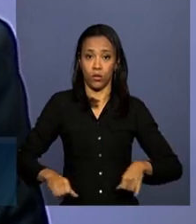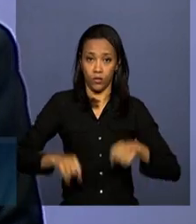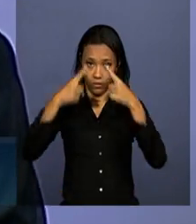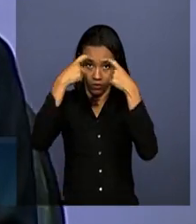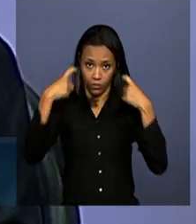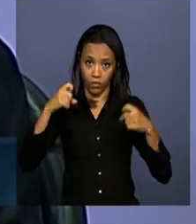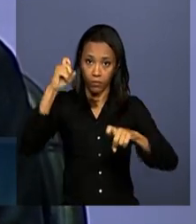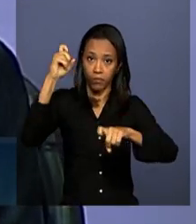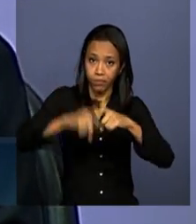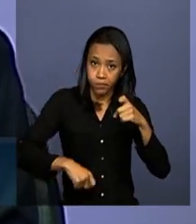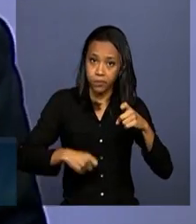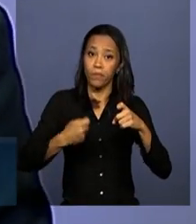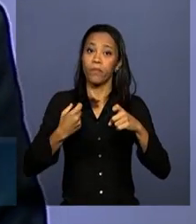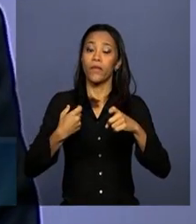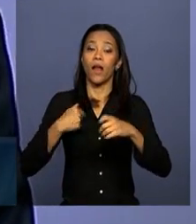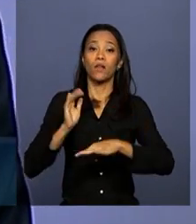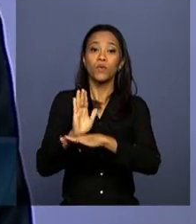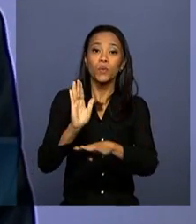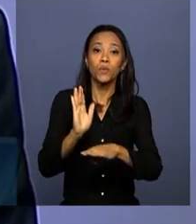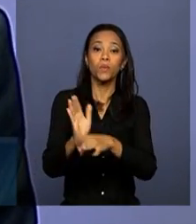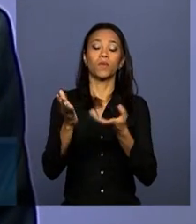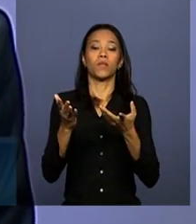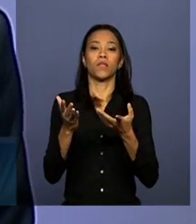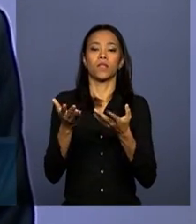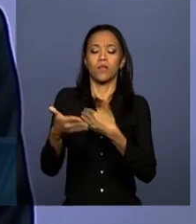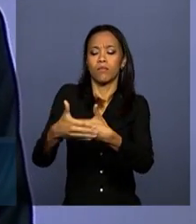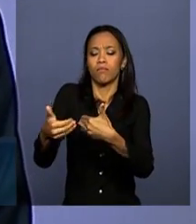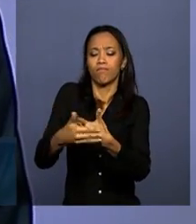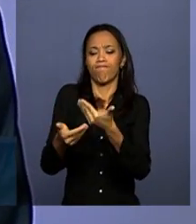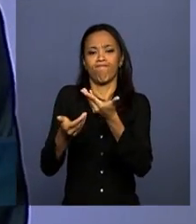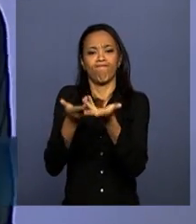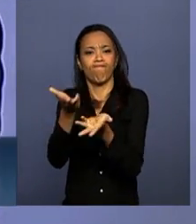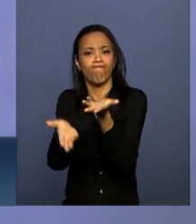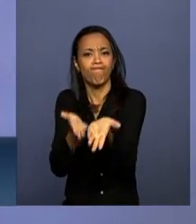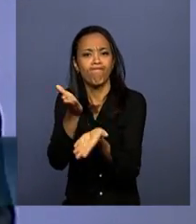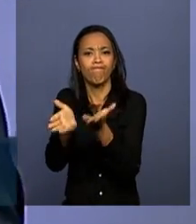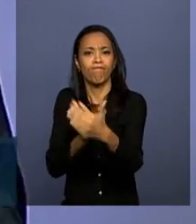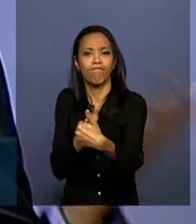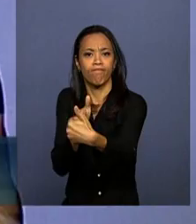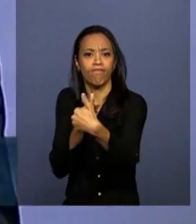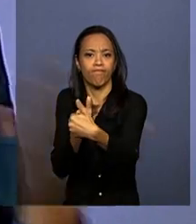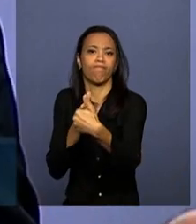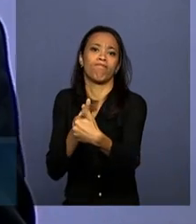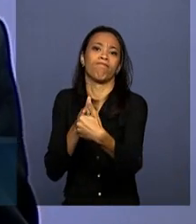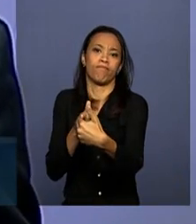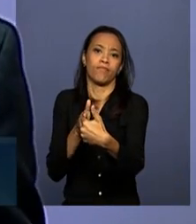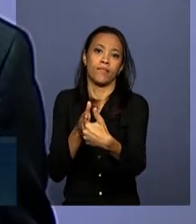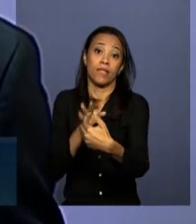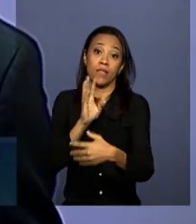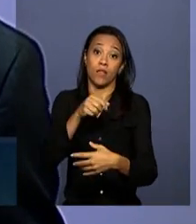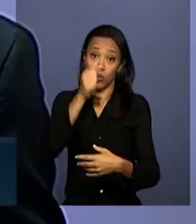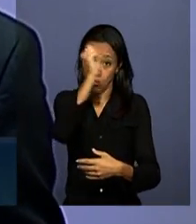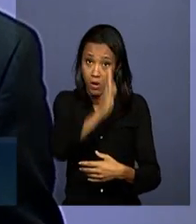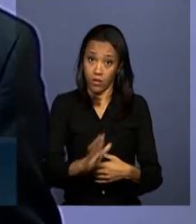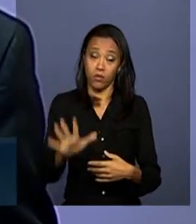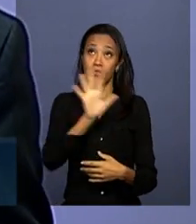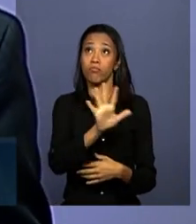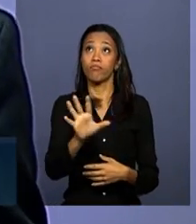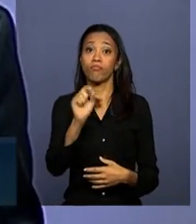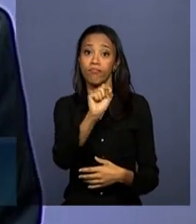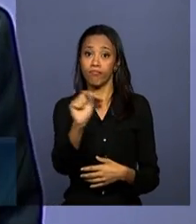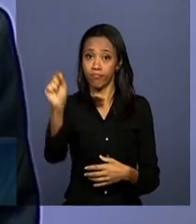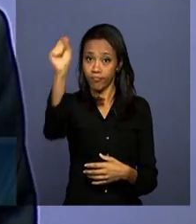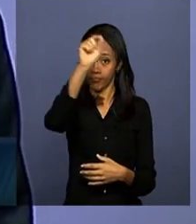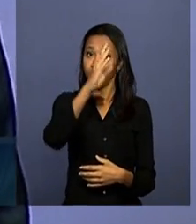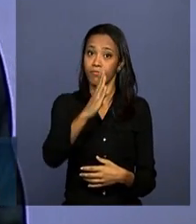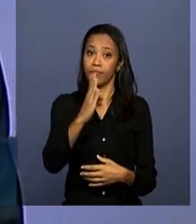qualifica, ela humaniza, ela procura garantir o atendimento, tanto em âmbito nacional, por isso que é uma portaria